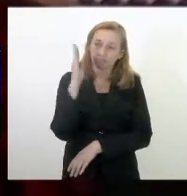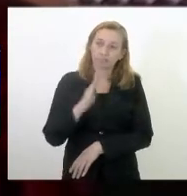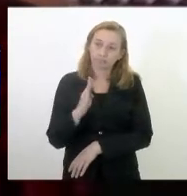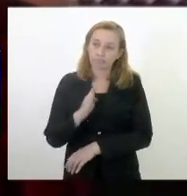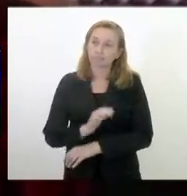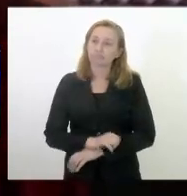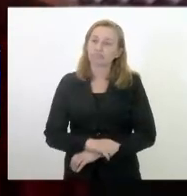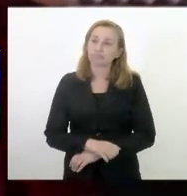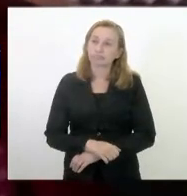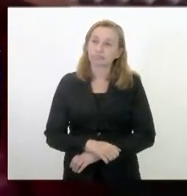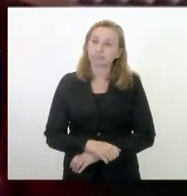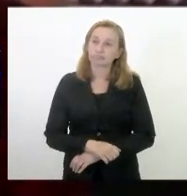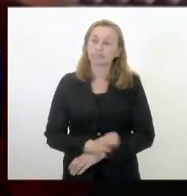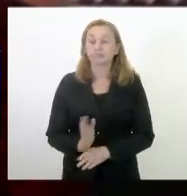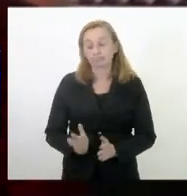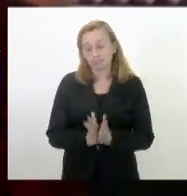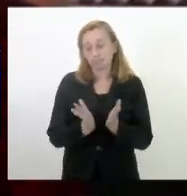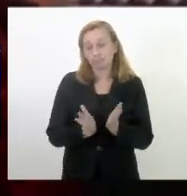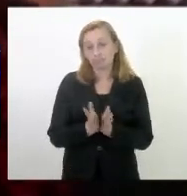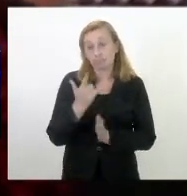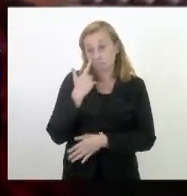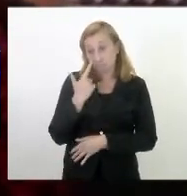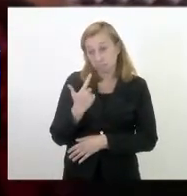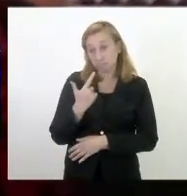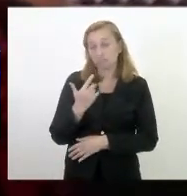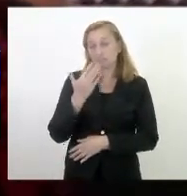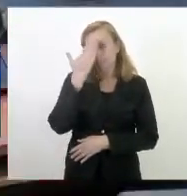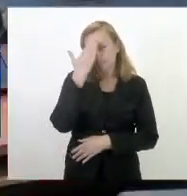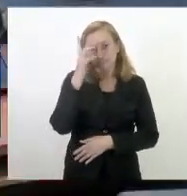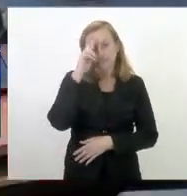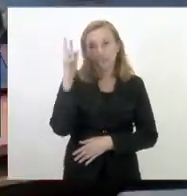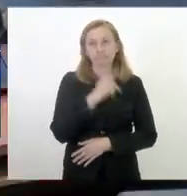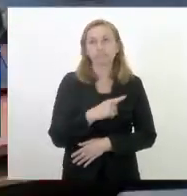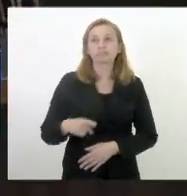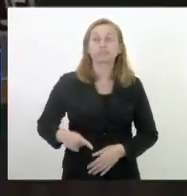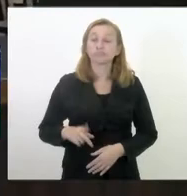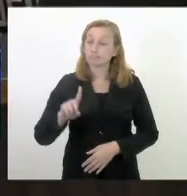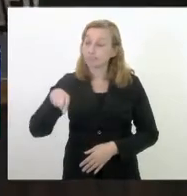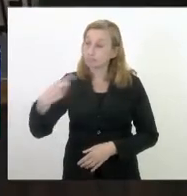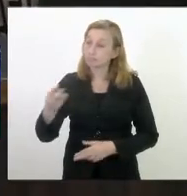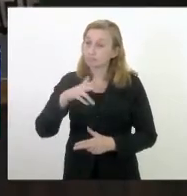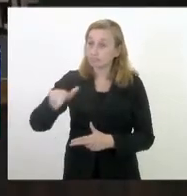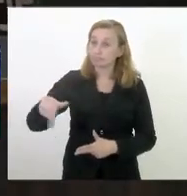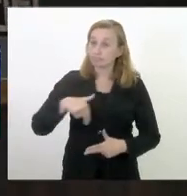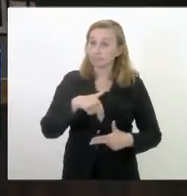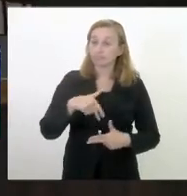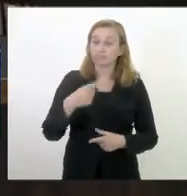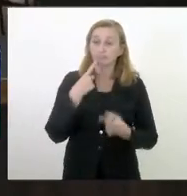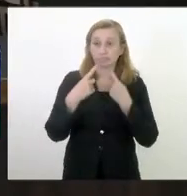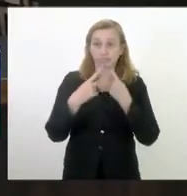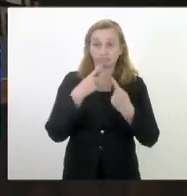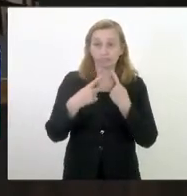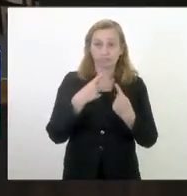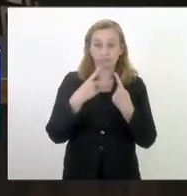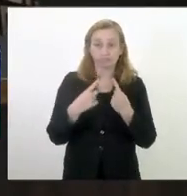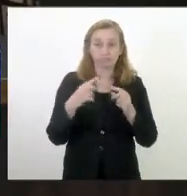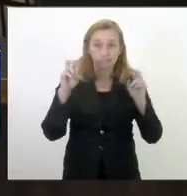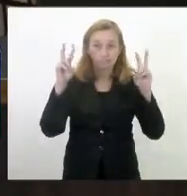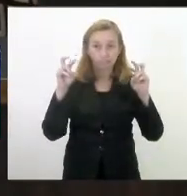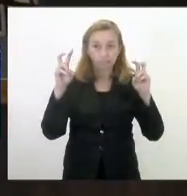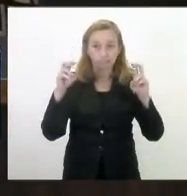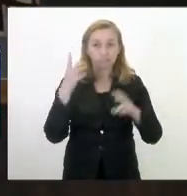da extrema pobreza na qual a gente se encontra. Obrigada, presidente. Próxima oradora inscrita para discutir a presente matéria, a